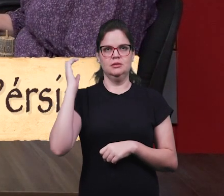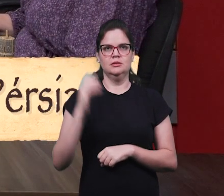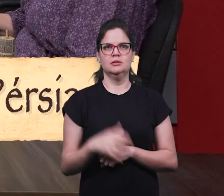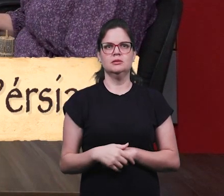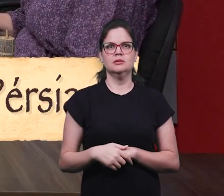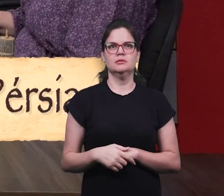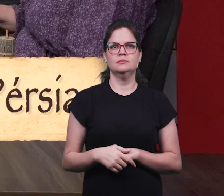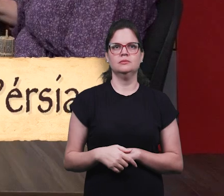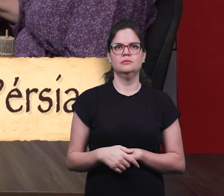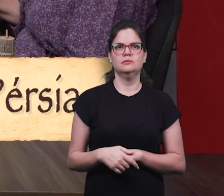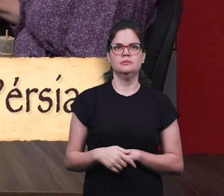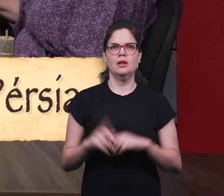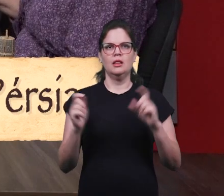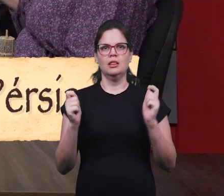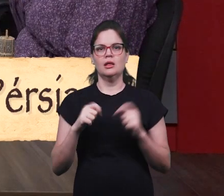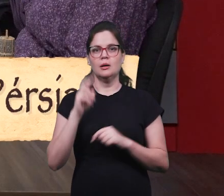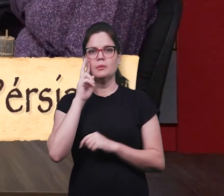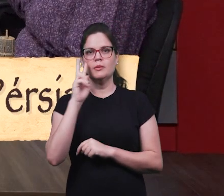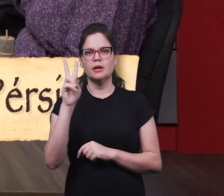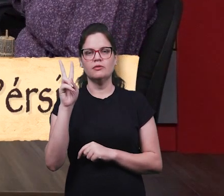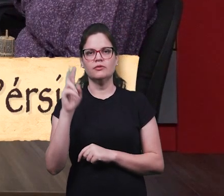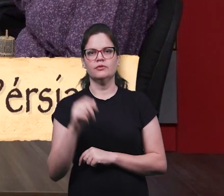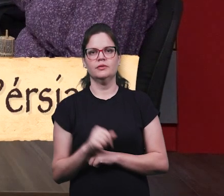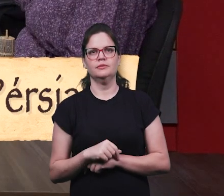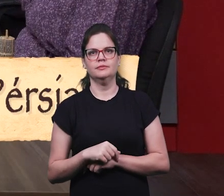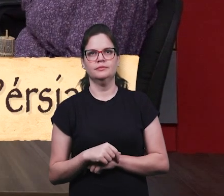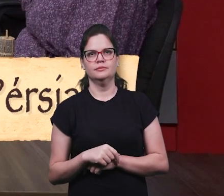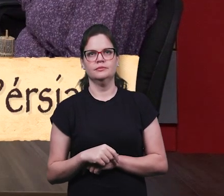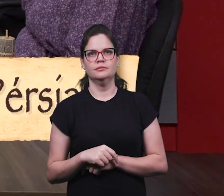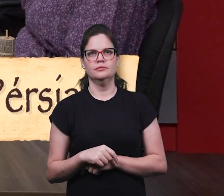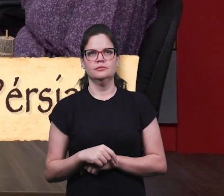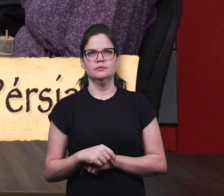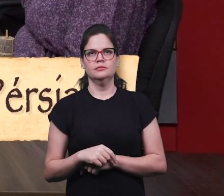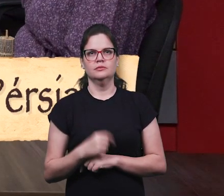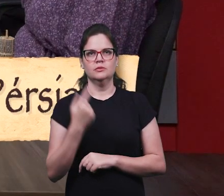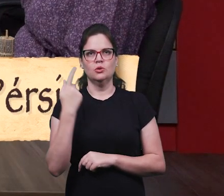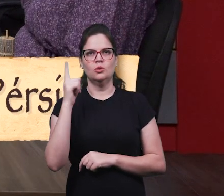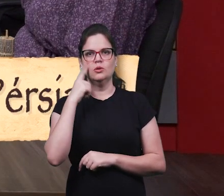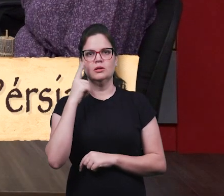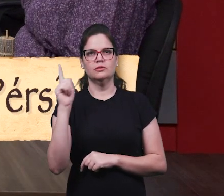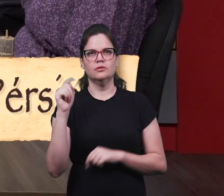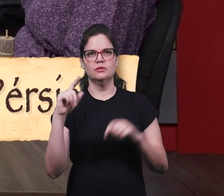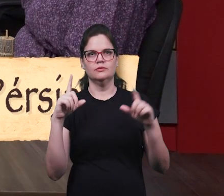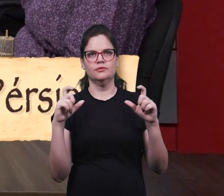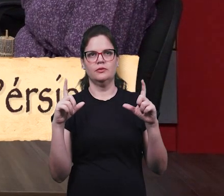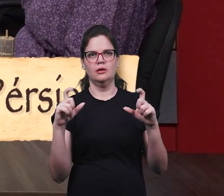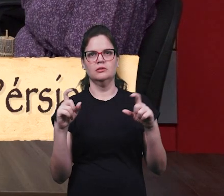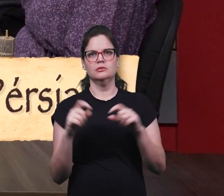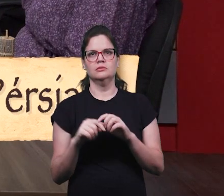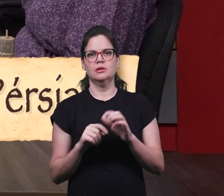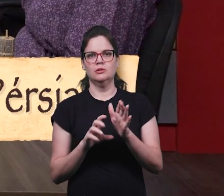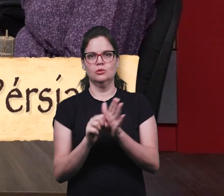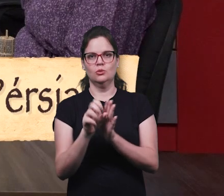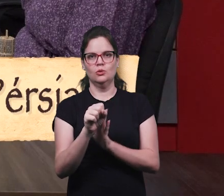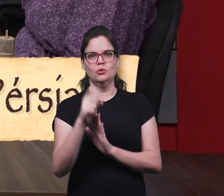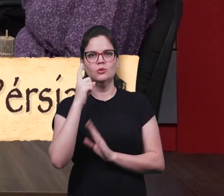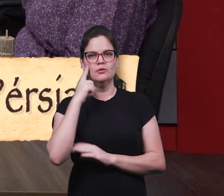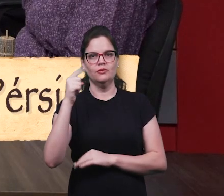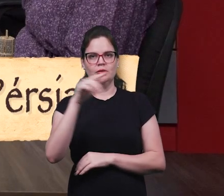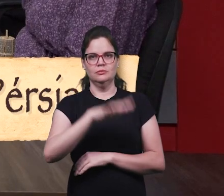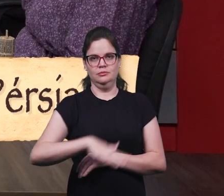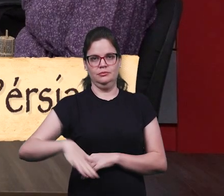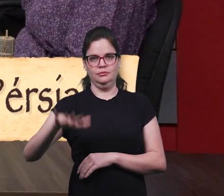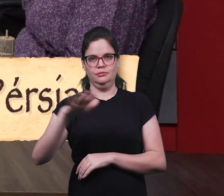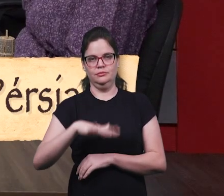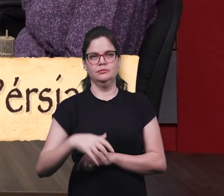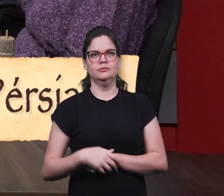Nós podemos ver aqui na imagem, uma imagem do Google Earth. Então, essa é um lugar